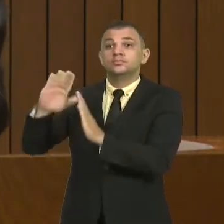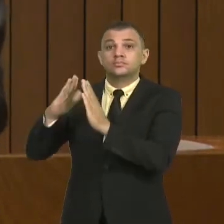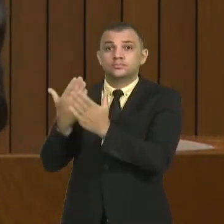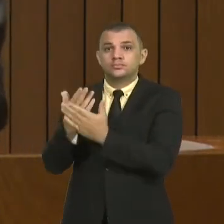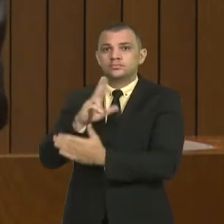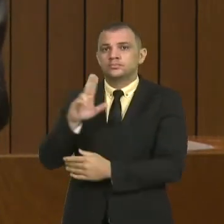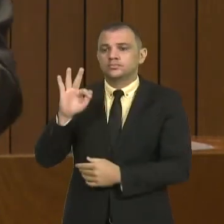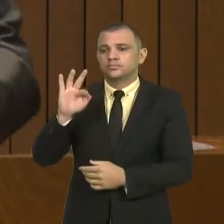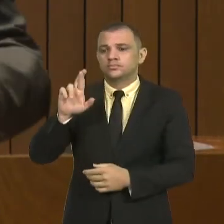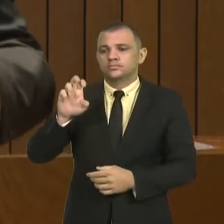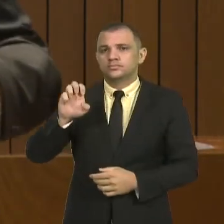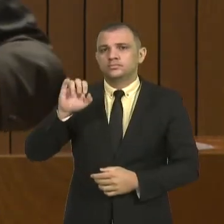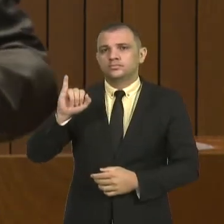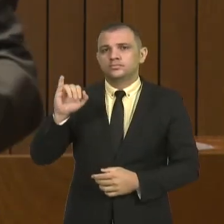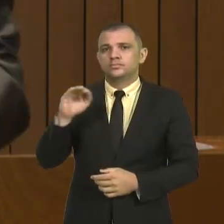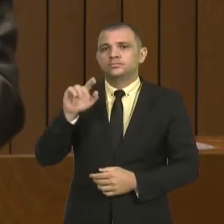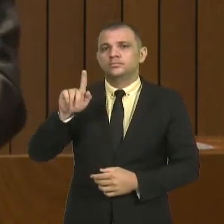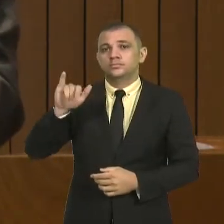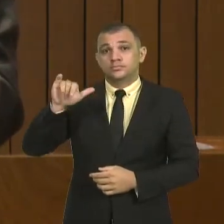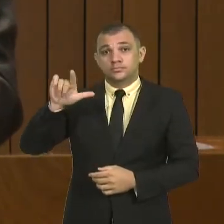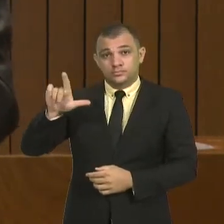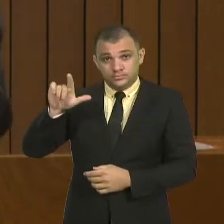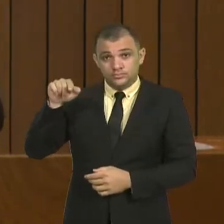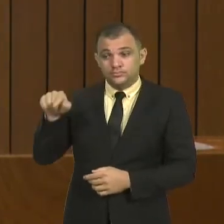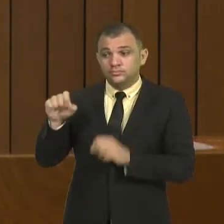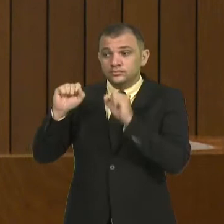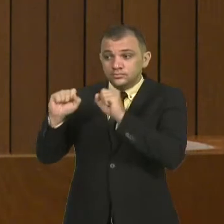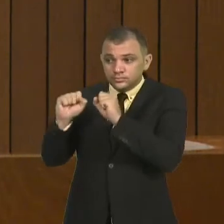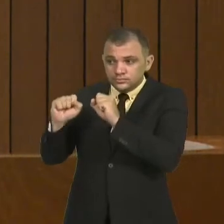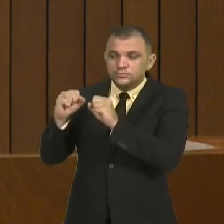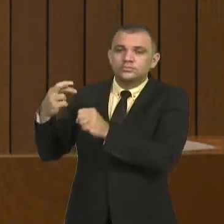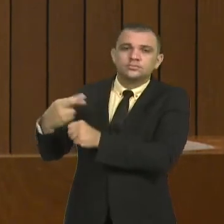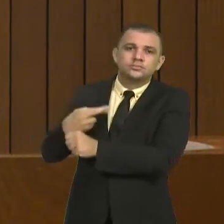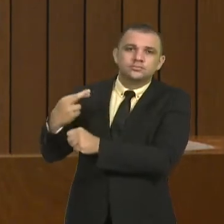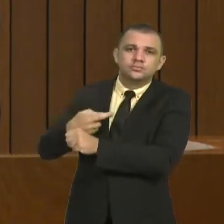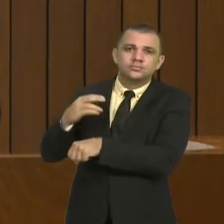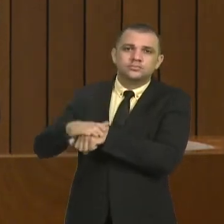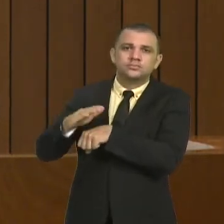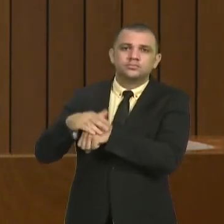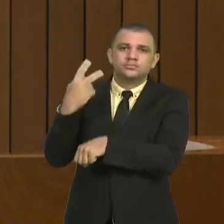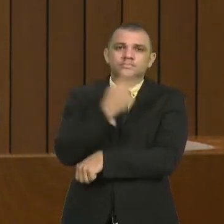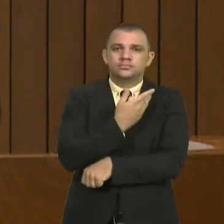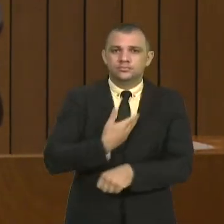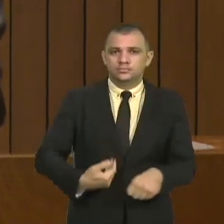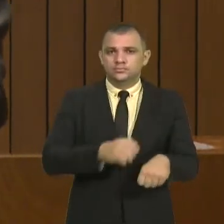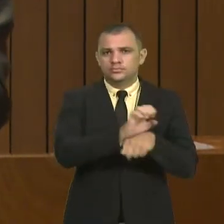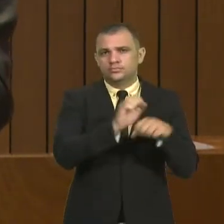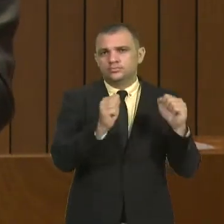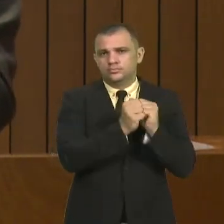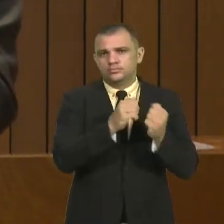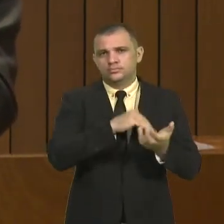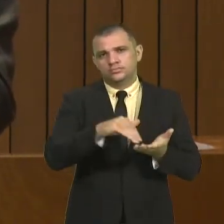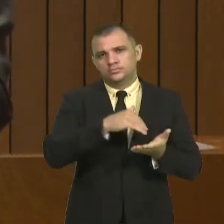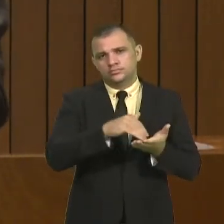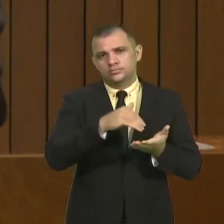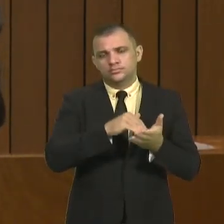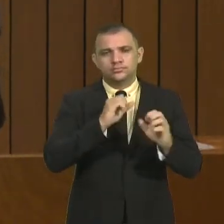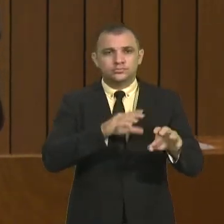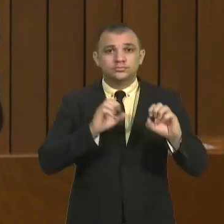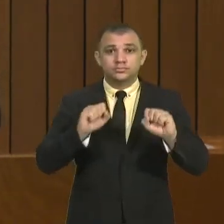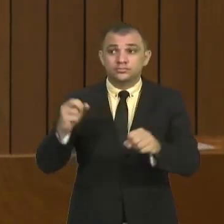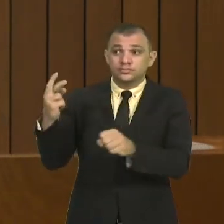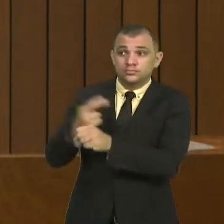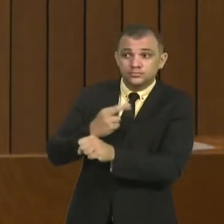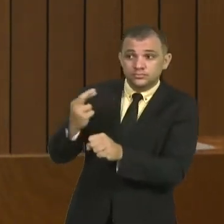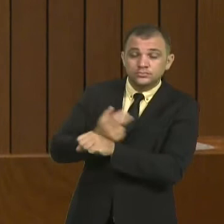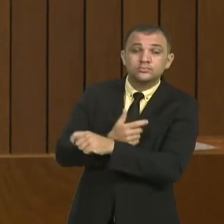Fregil, uma escola para que o Estado, a Secretaria de Educação, possa fazer uma ampla